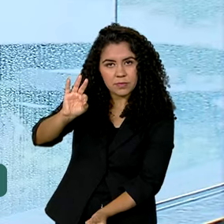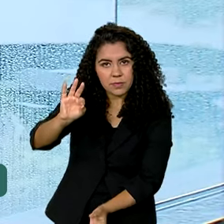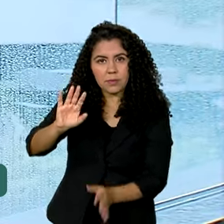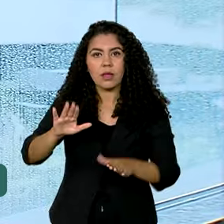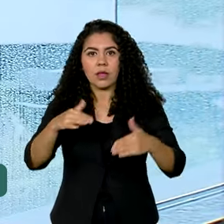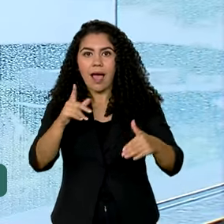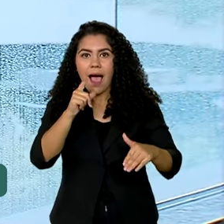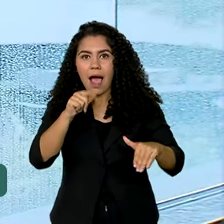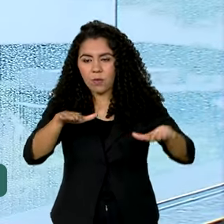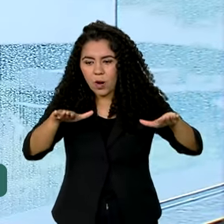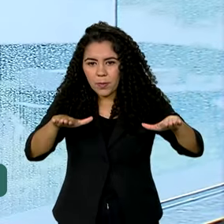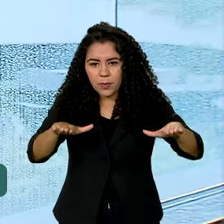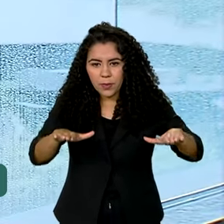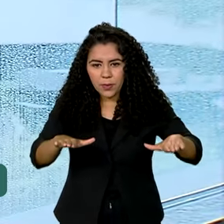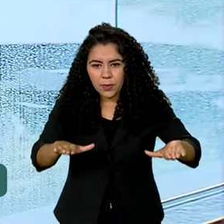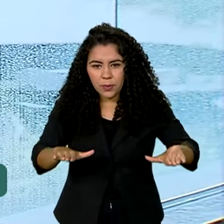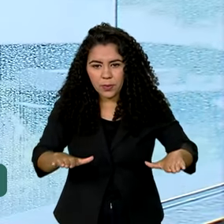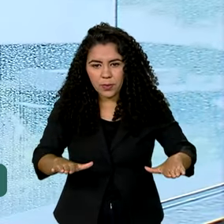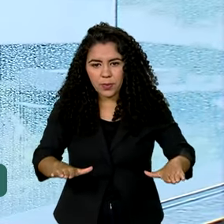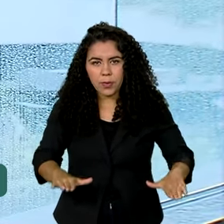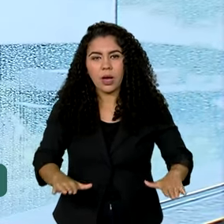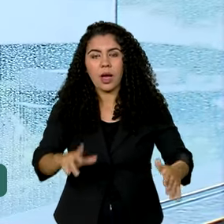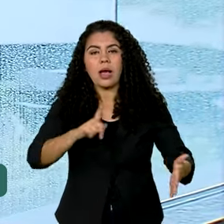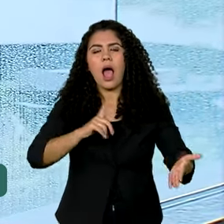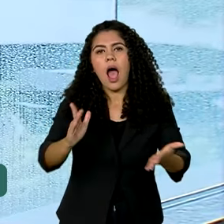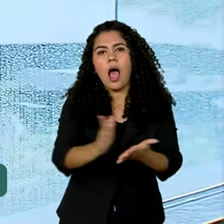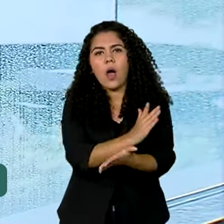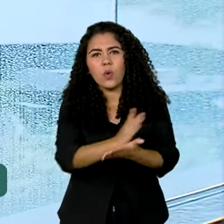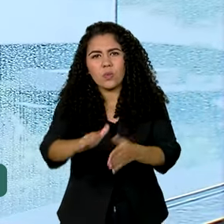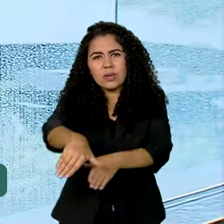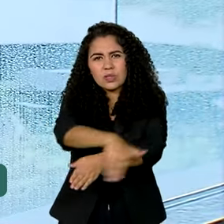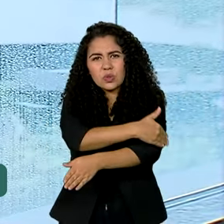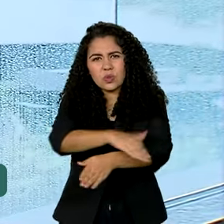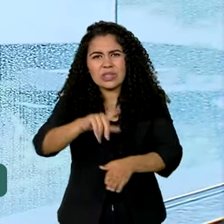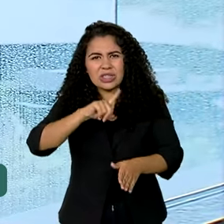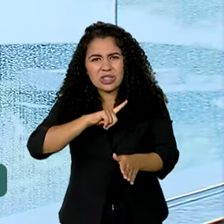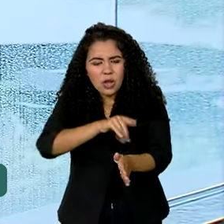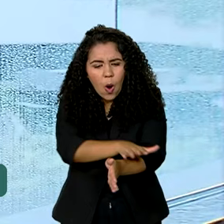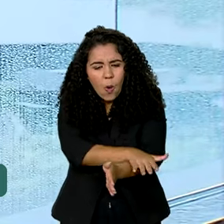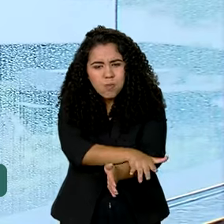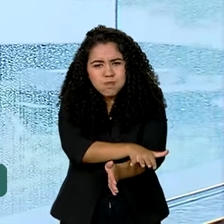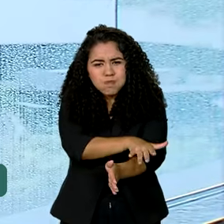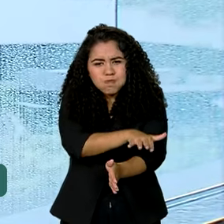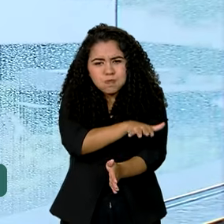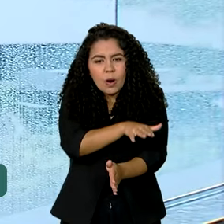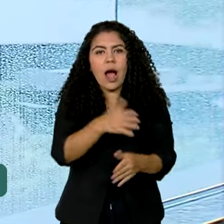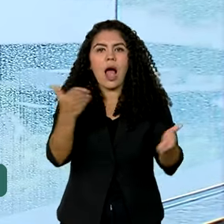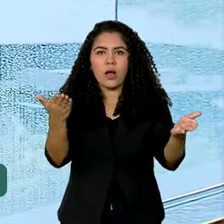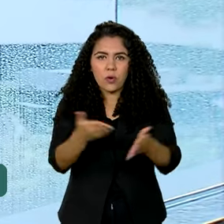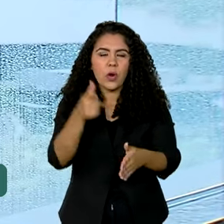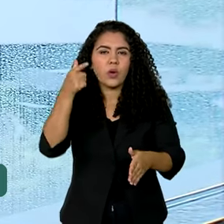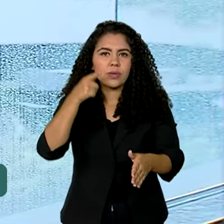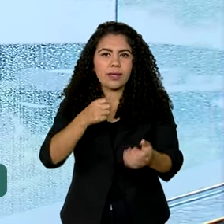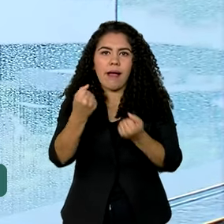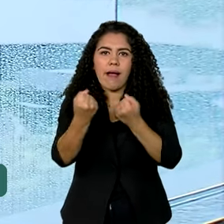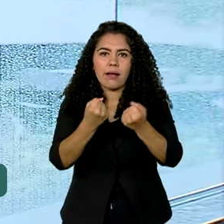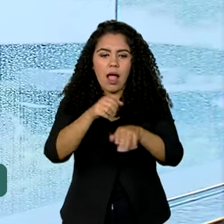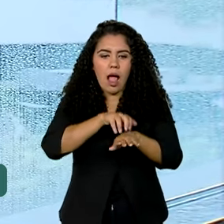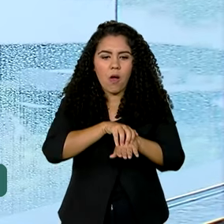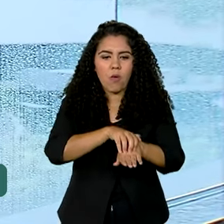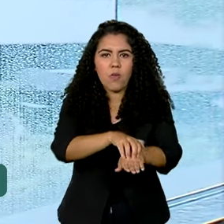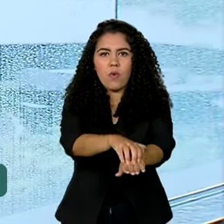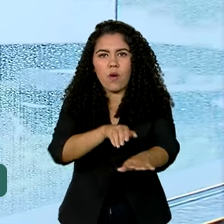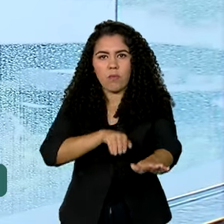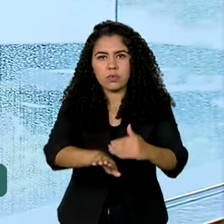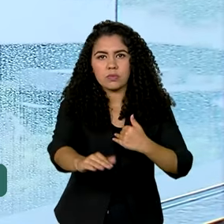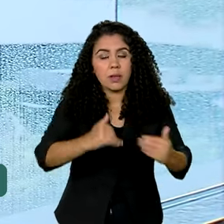da água, boa parte das ruas que antes estavam alagadas, agora circulam carros, principalmente na região